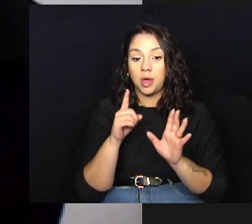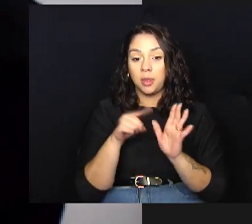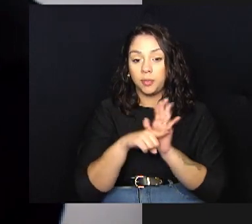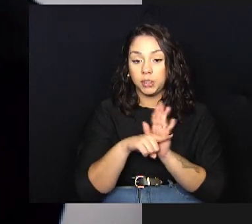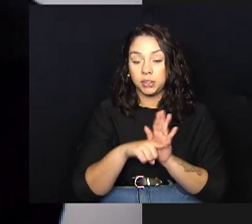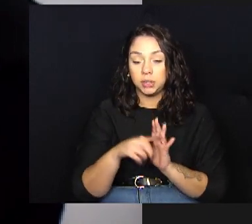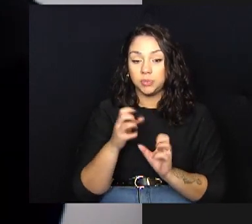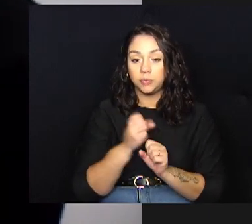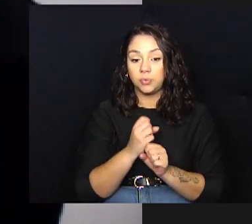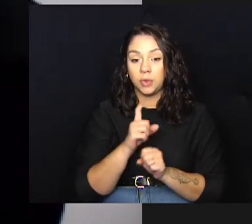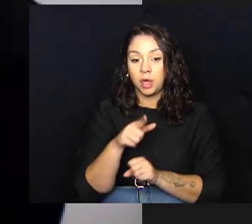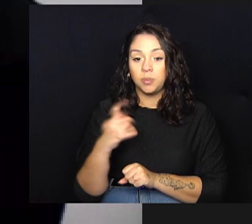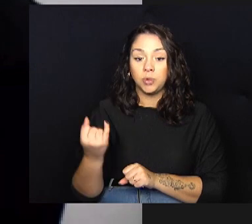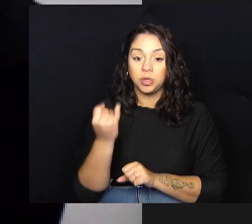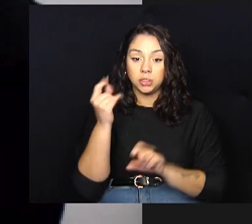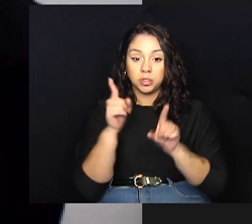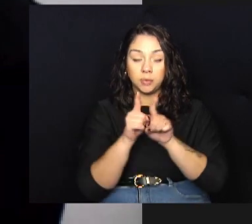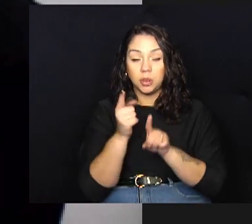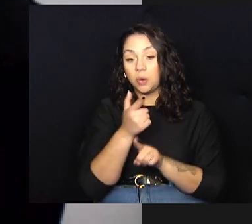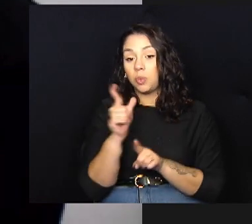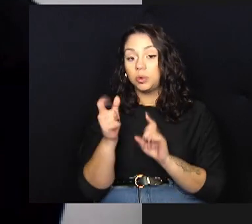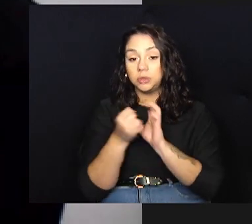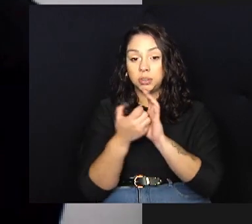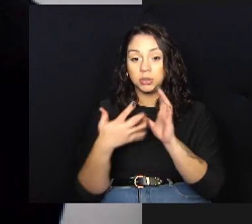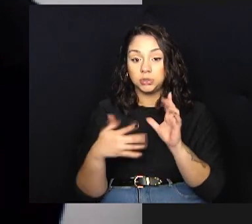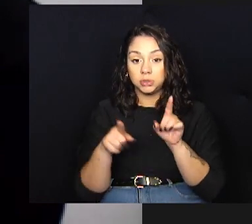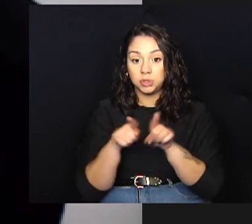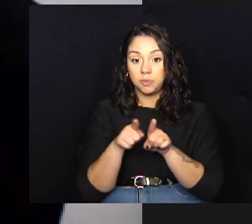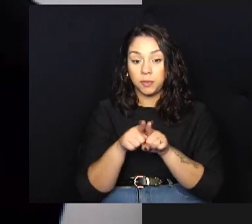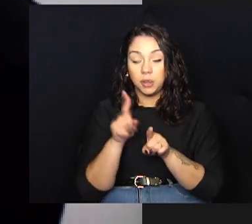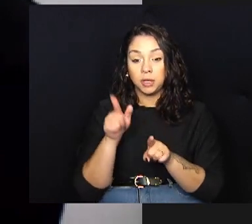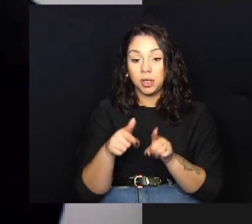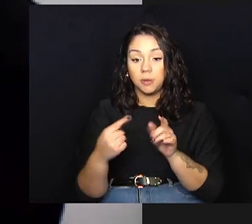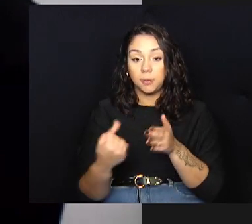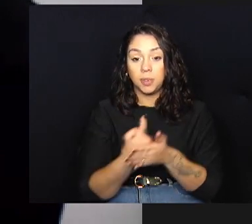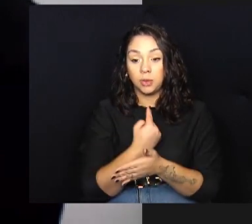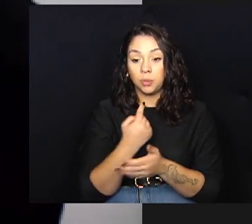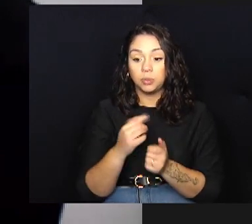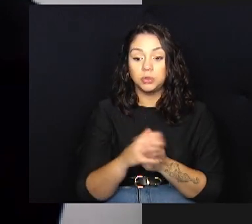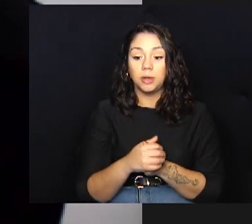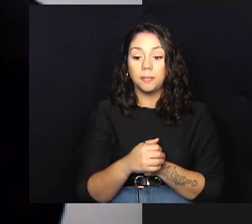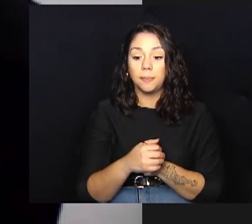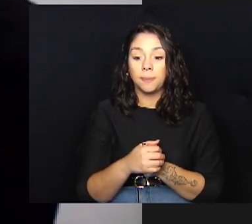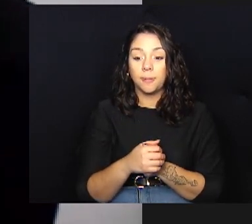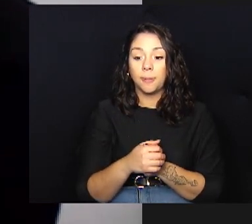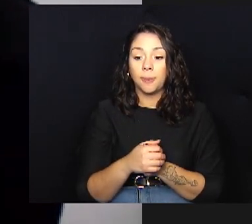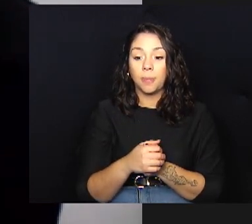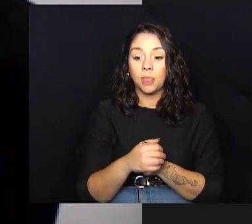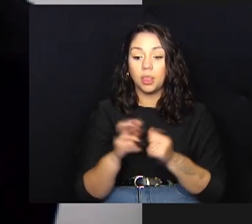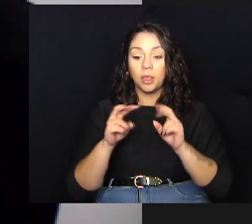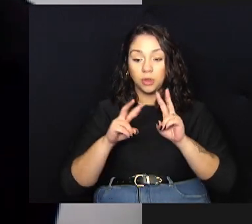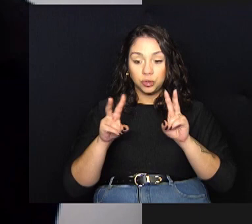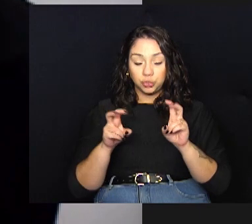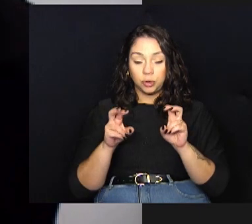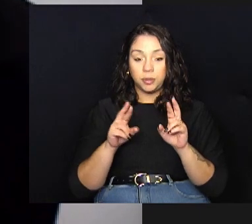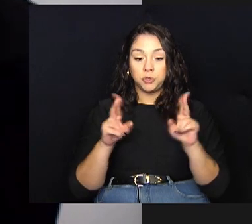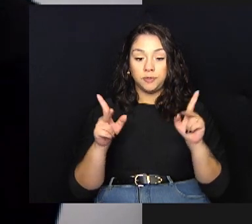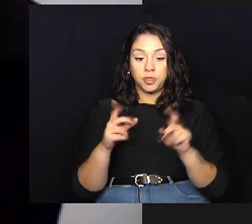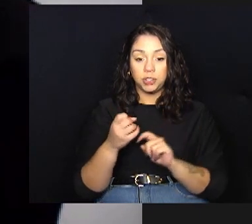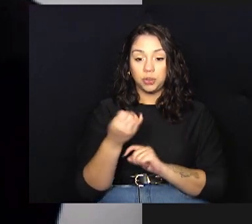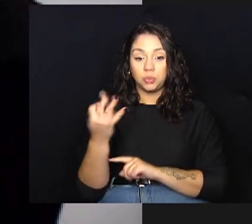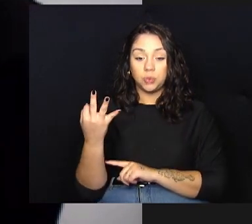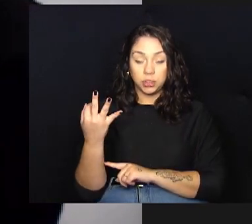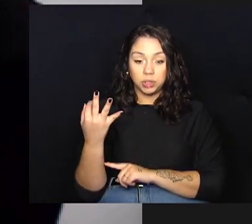e um outro elemento né que você que você pergunta aí sobre a diferença entre os números né